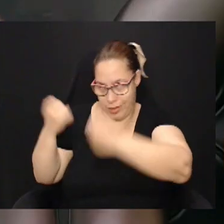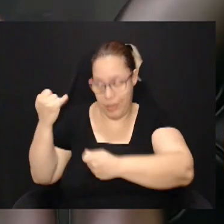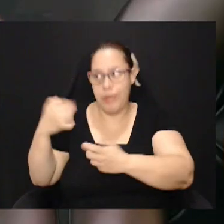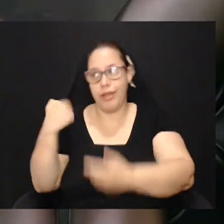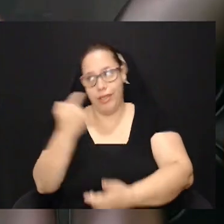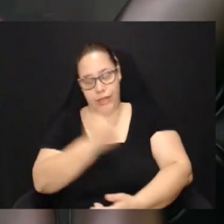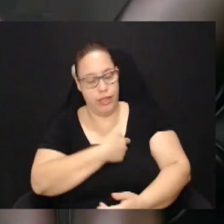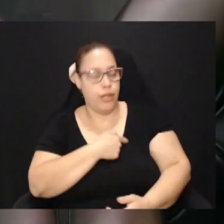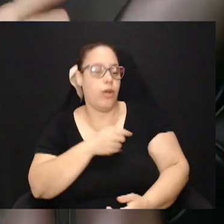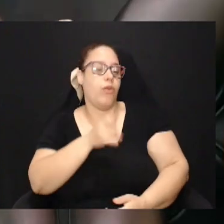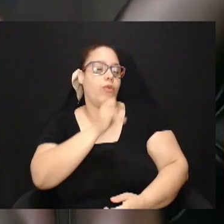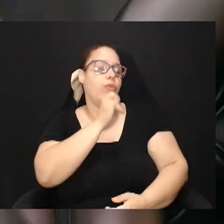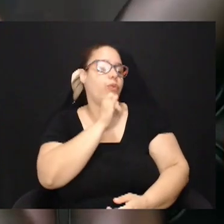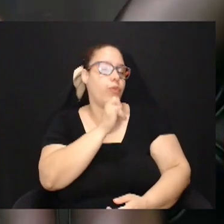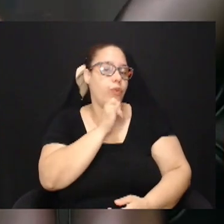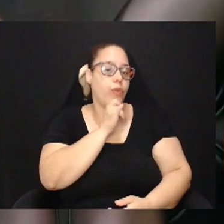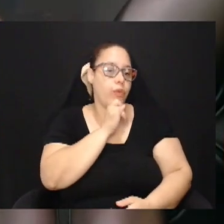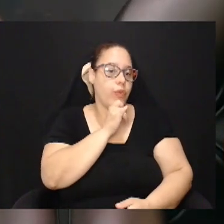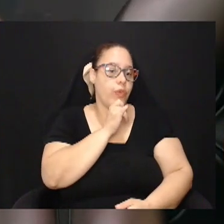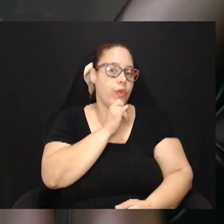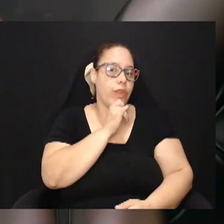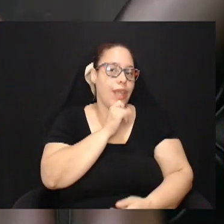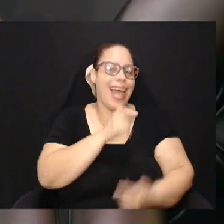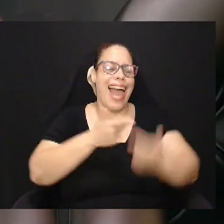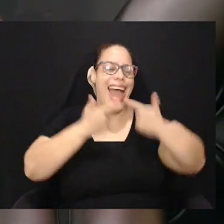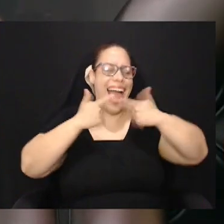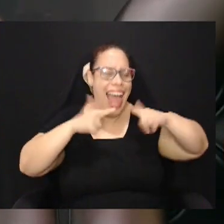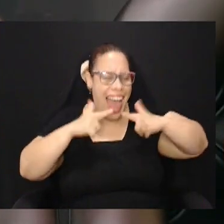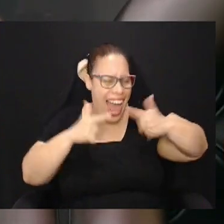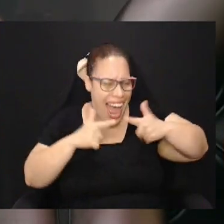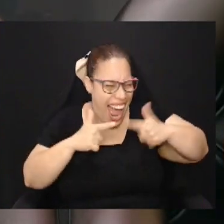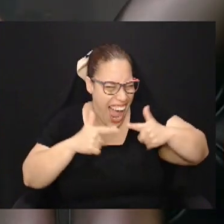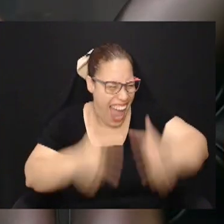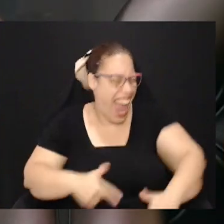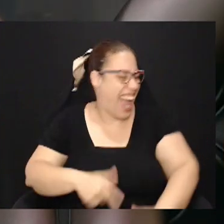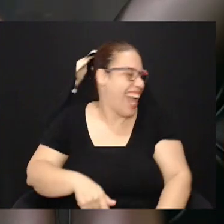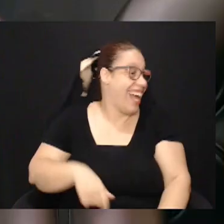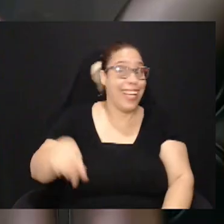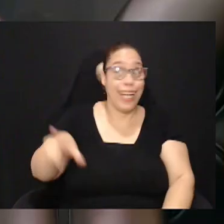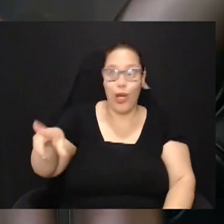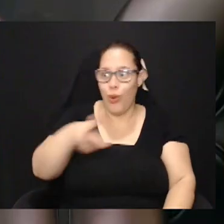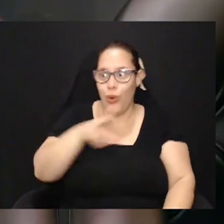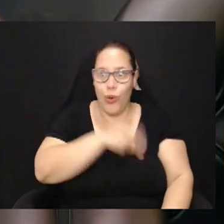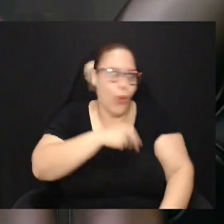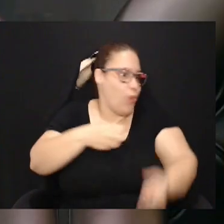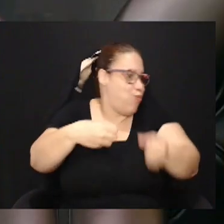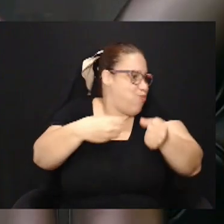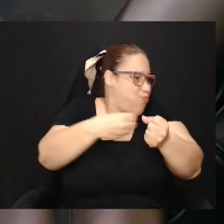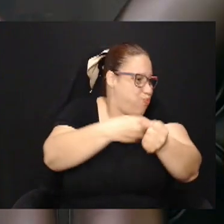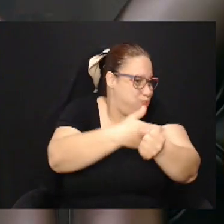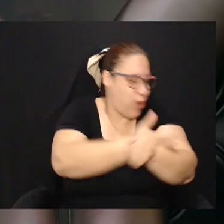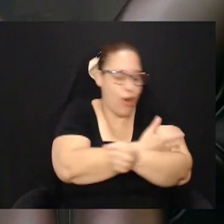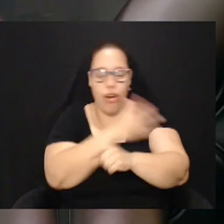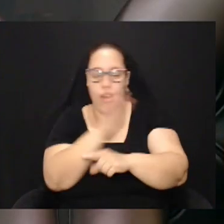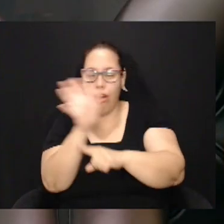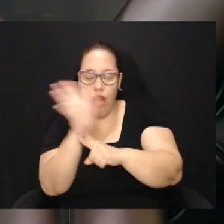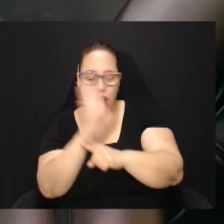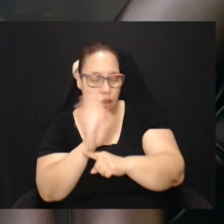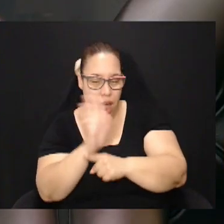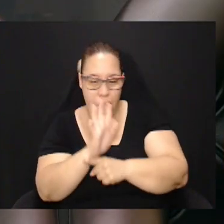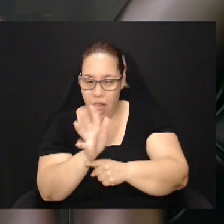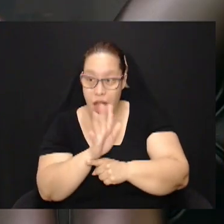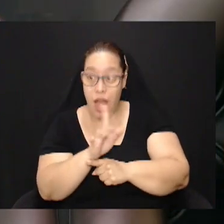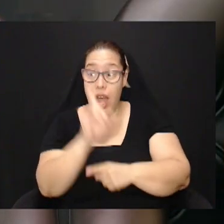exemplo, você gargalhar num filme, você se emocionar num filme, é terapêutico